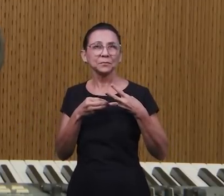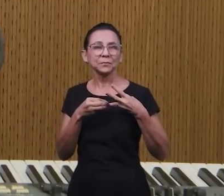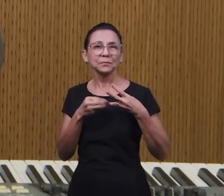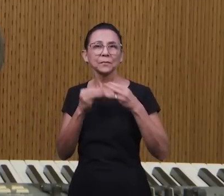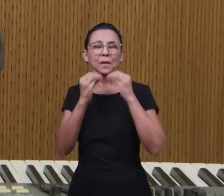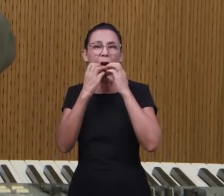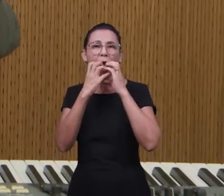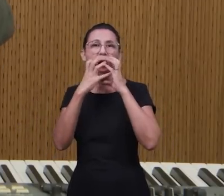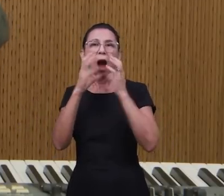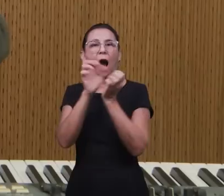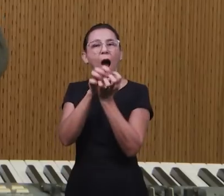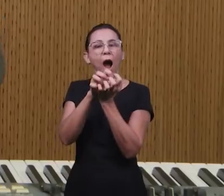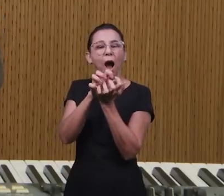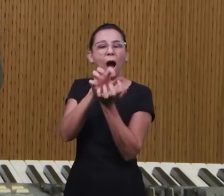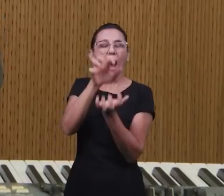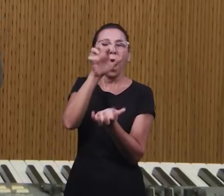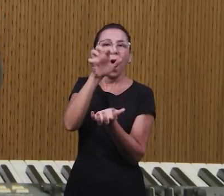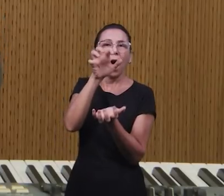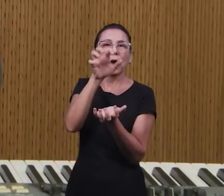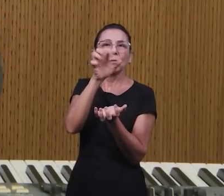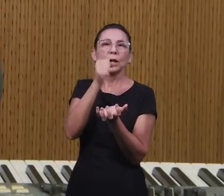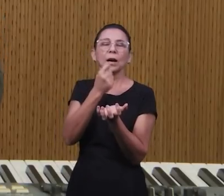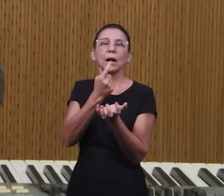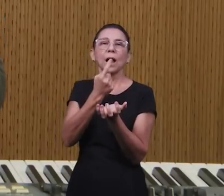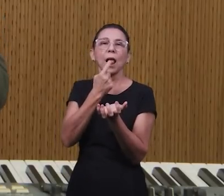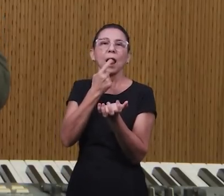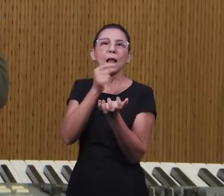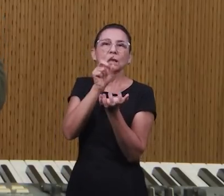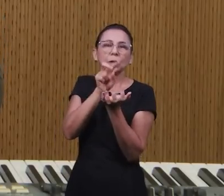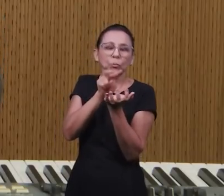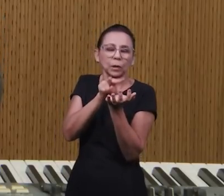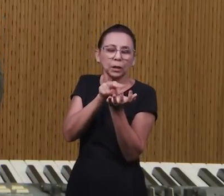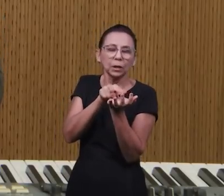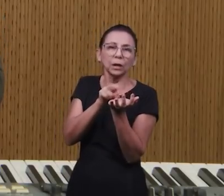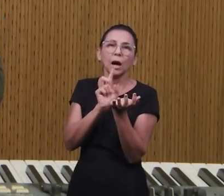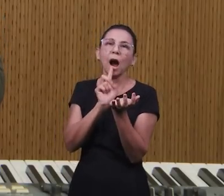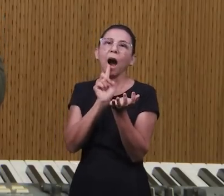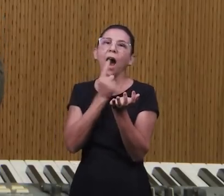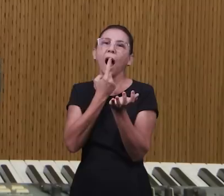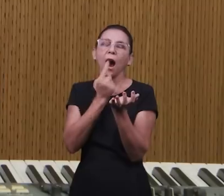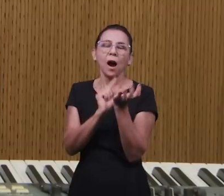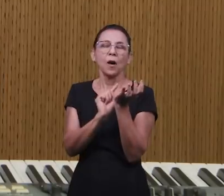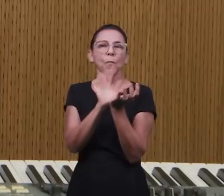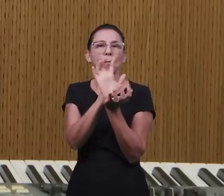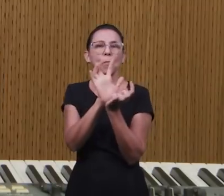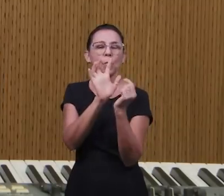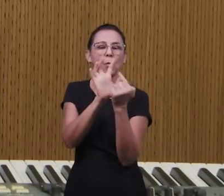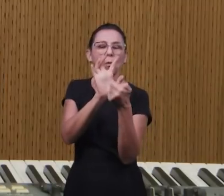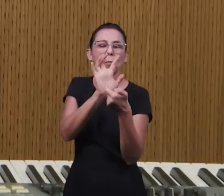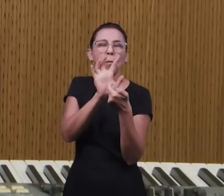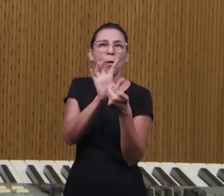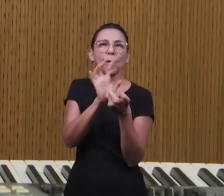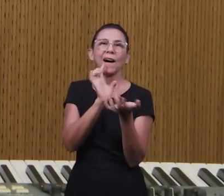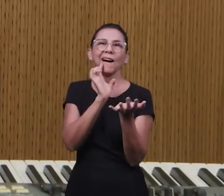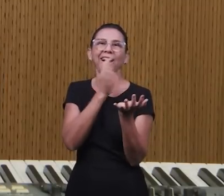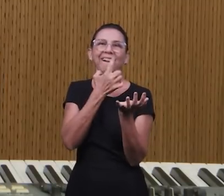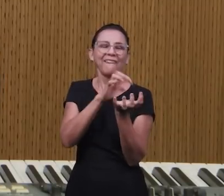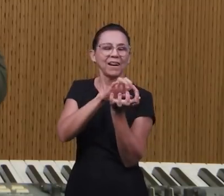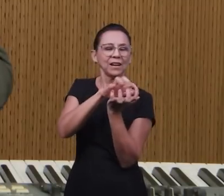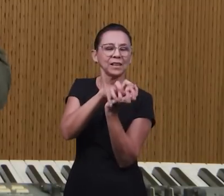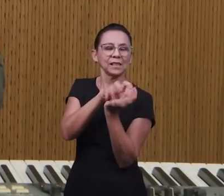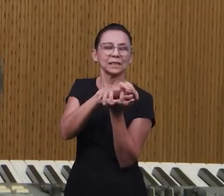Arredondei um pouco mais a boca, a língua também desceu um pouco mais, o céu da boca ficou mais erguido, a posição dos dentes também